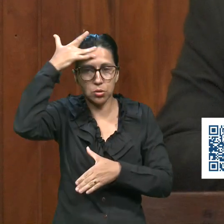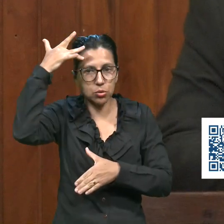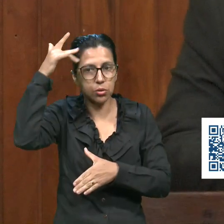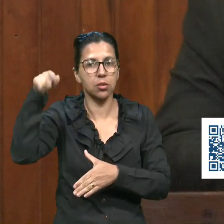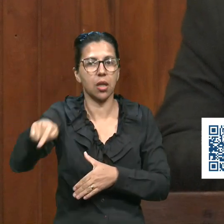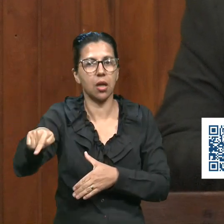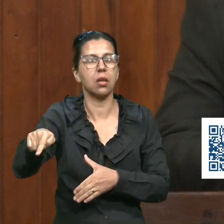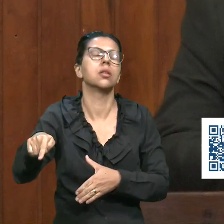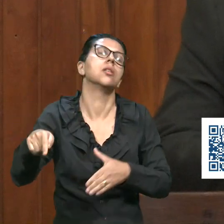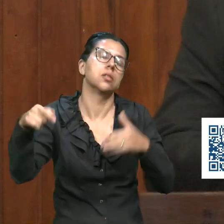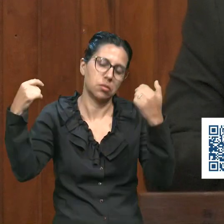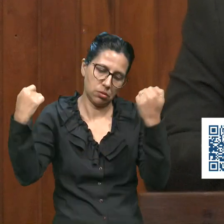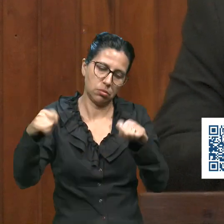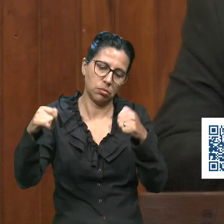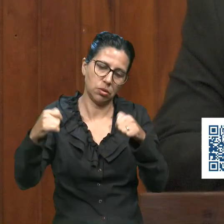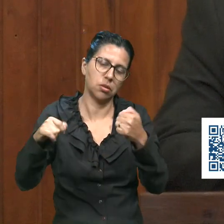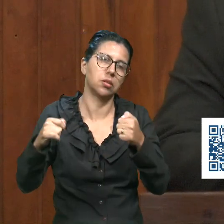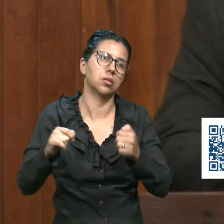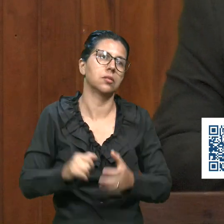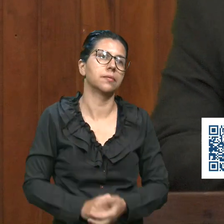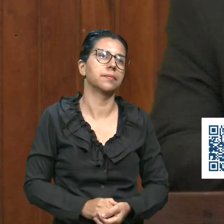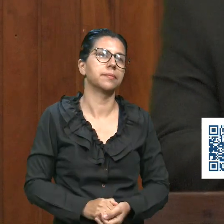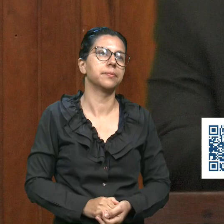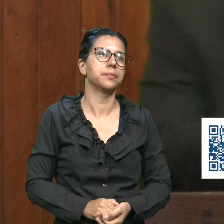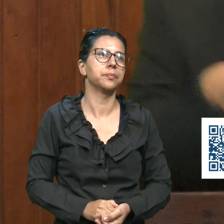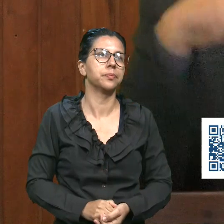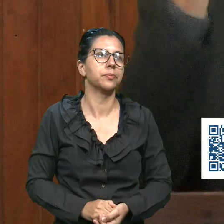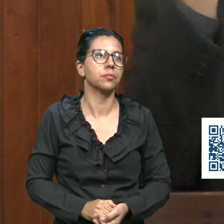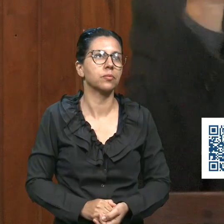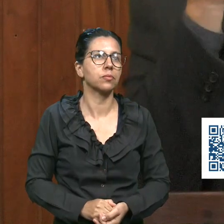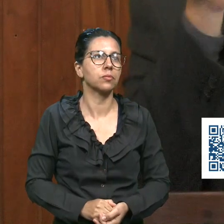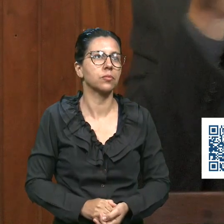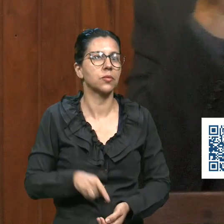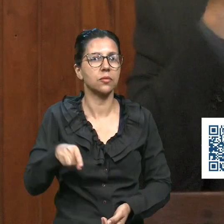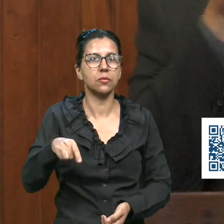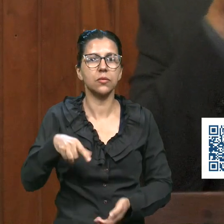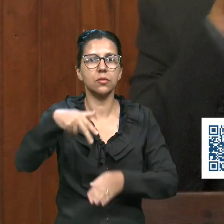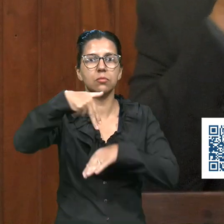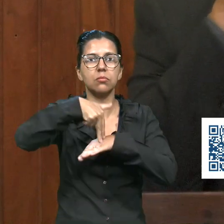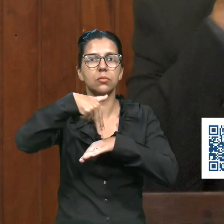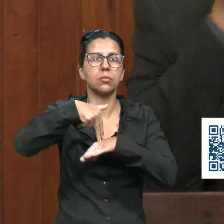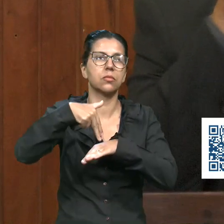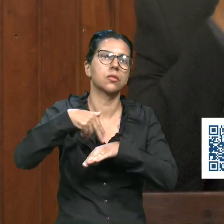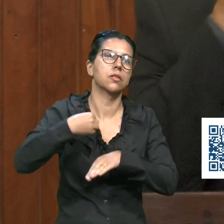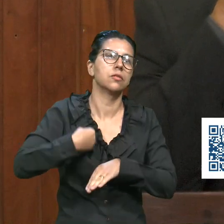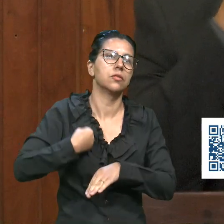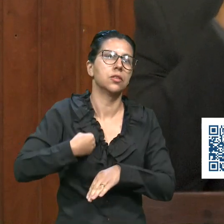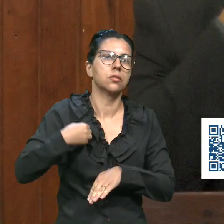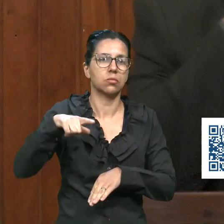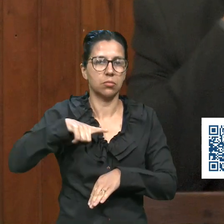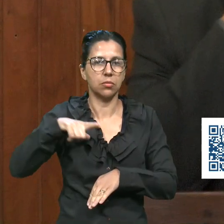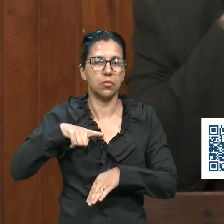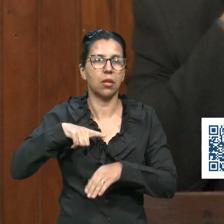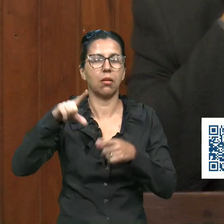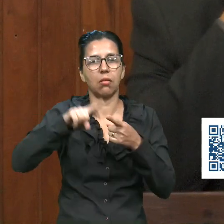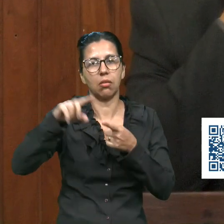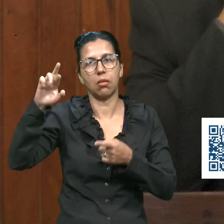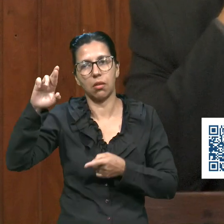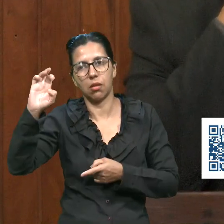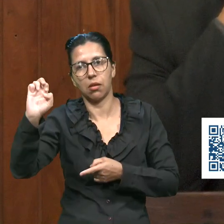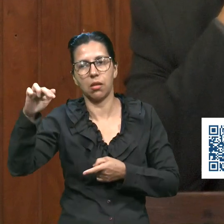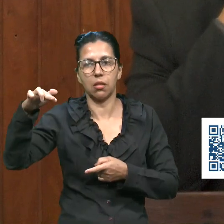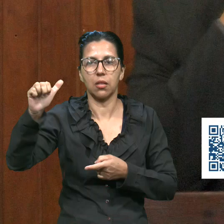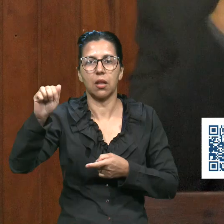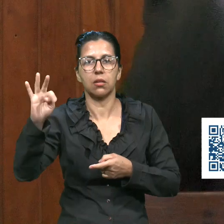merece menos que isso. Bom, está aqui presente a Valéria, a Suzana, a Madalena, a Osiane, a Renata,